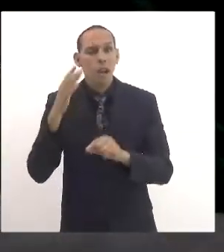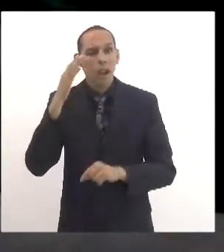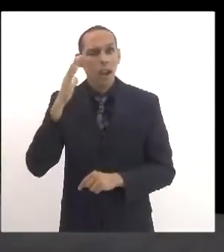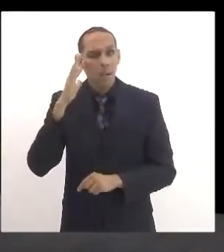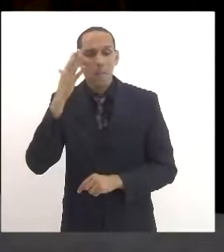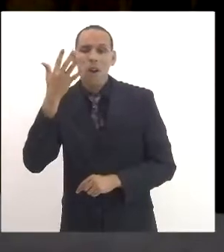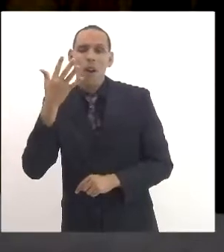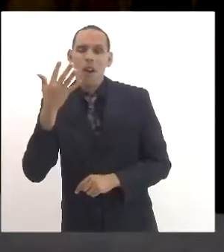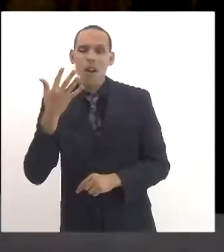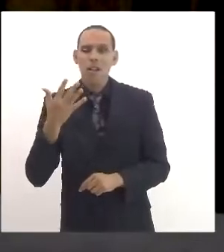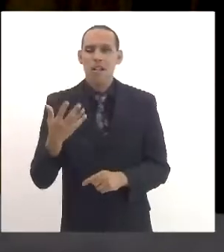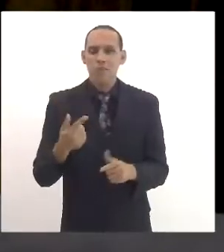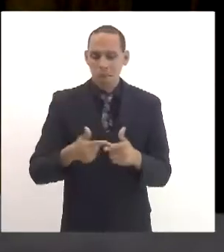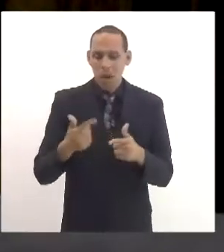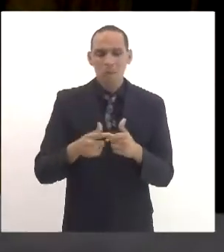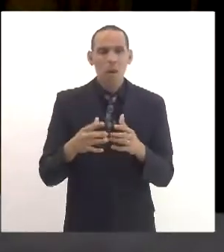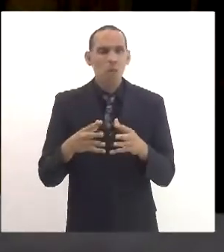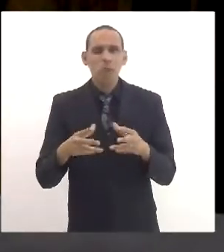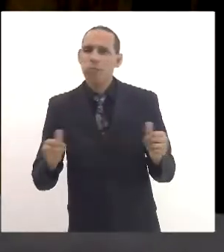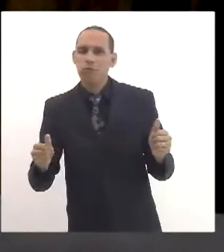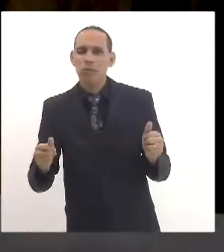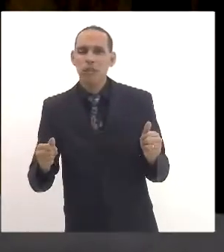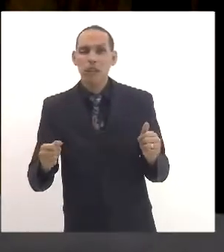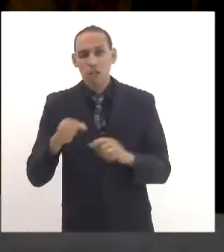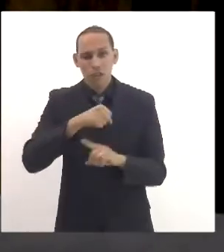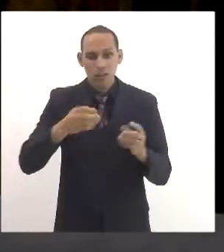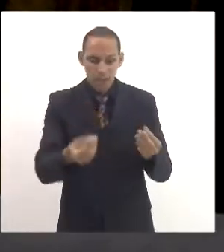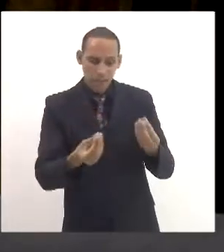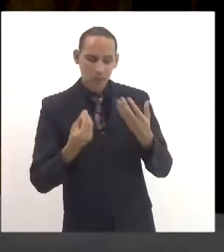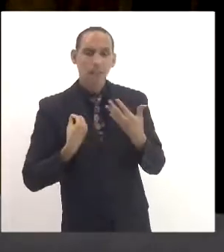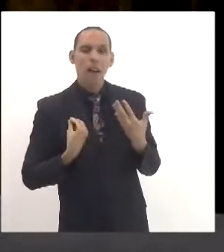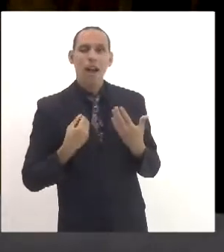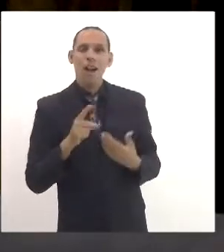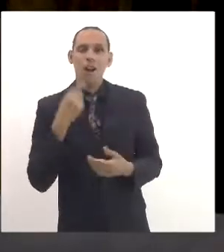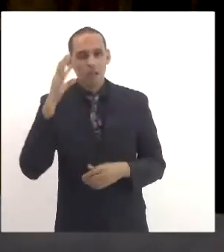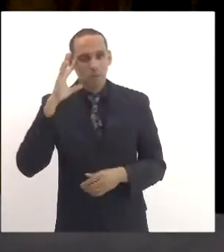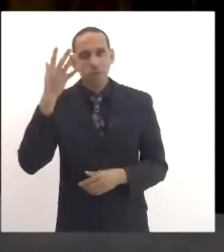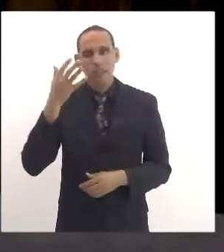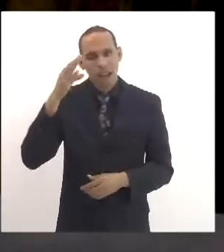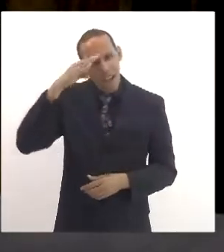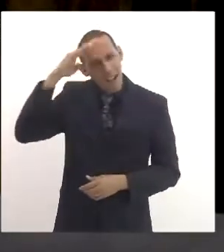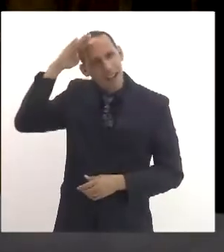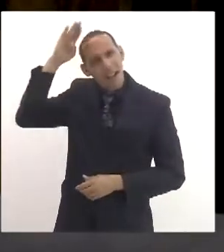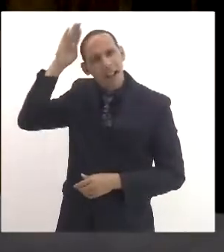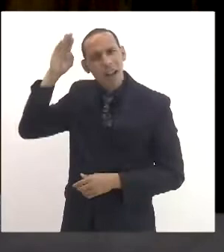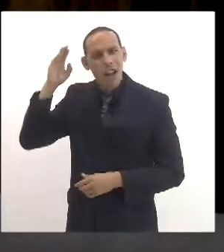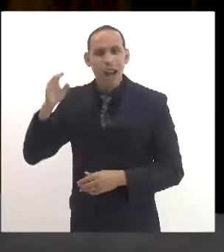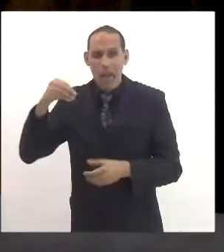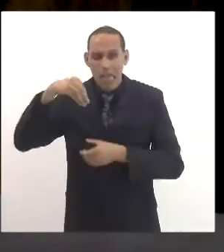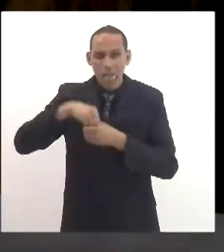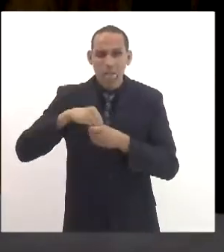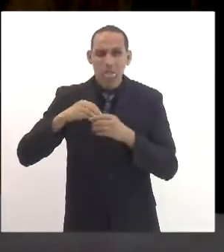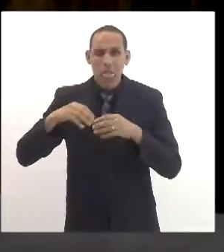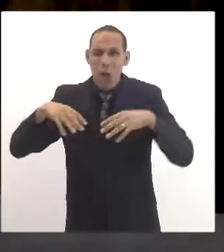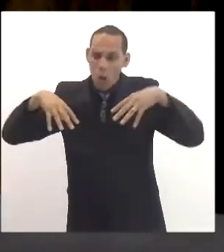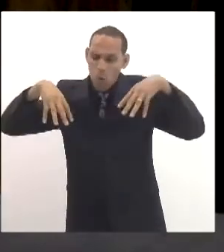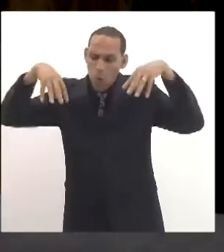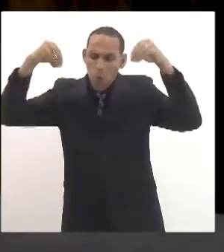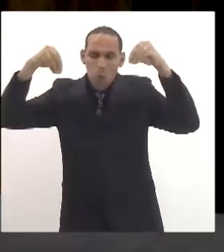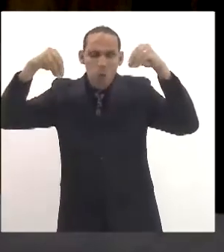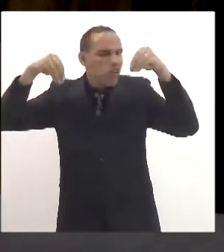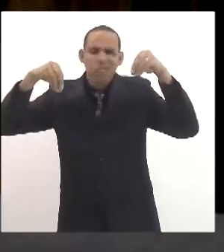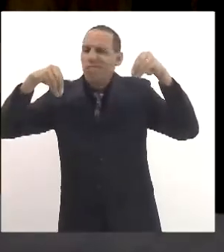problemas que são trazidos da sociedade. A academia não vai mais se encastelar, ela não pode mais fazer